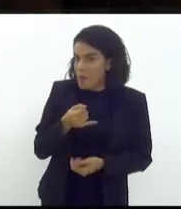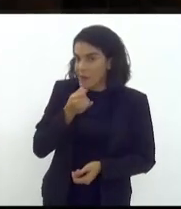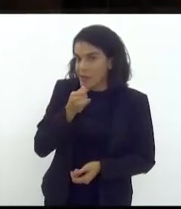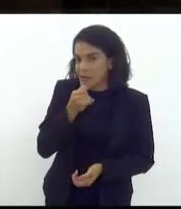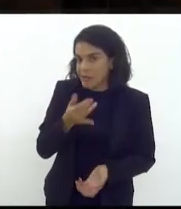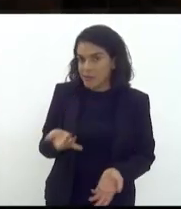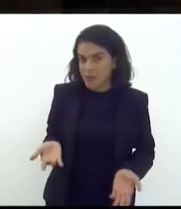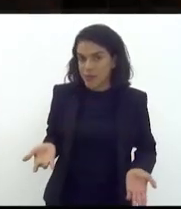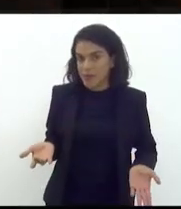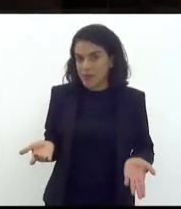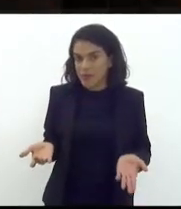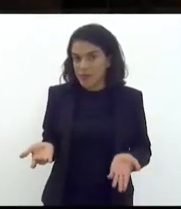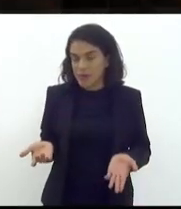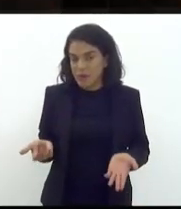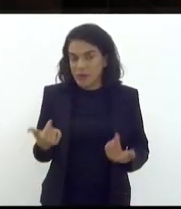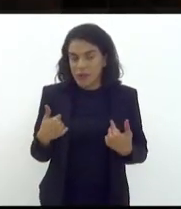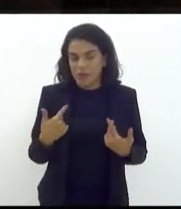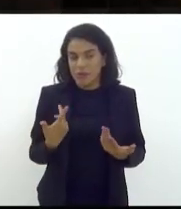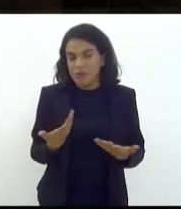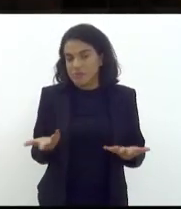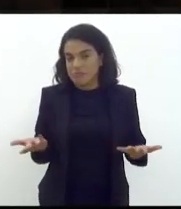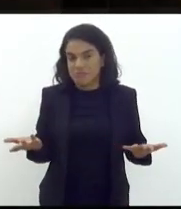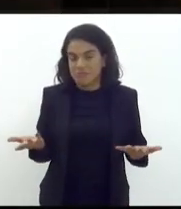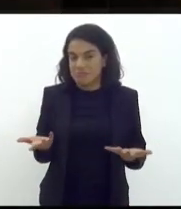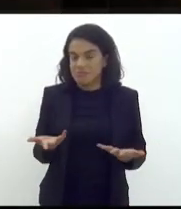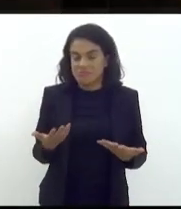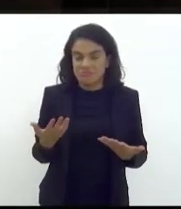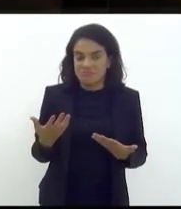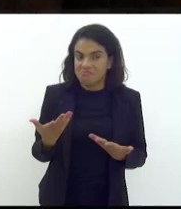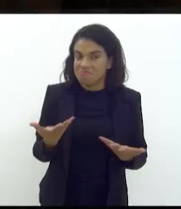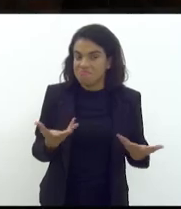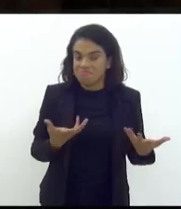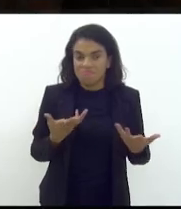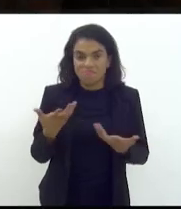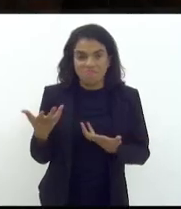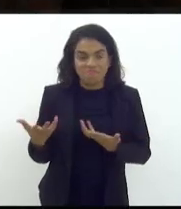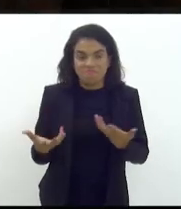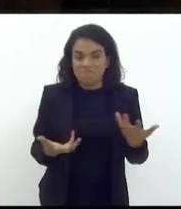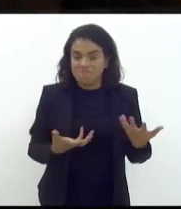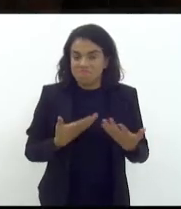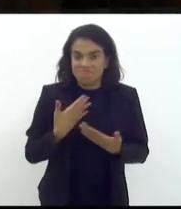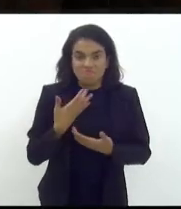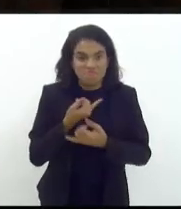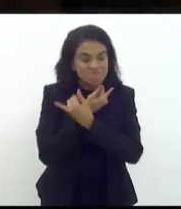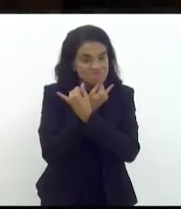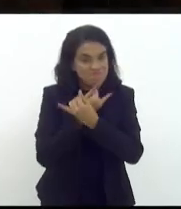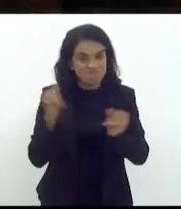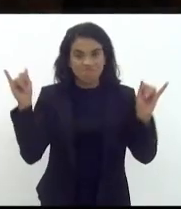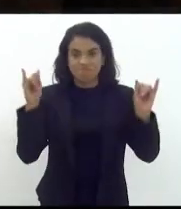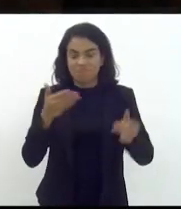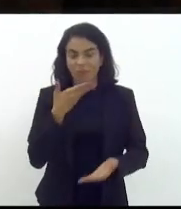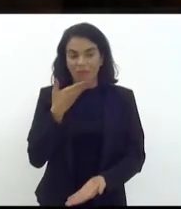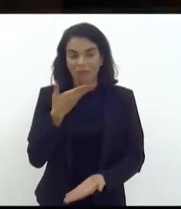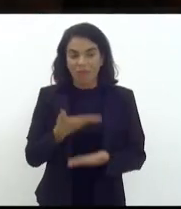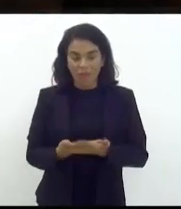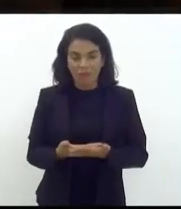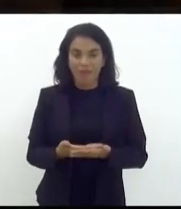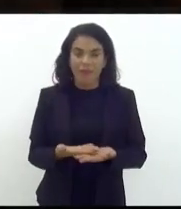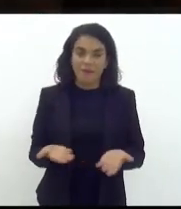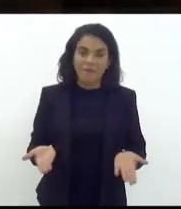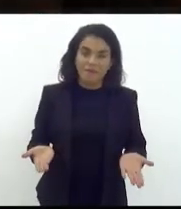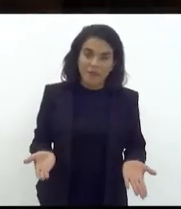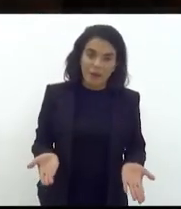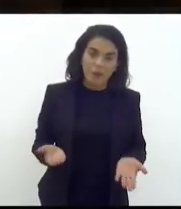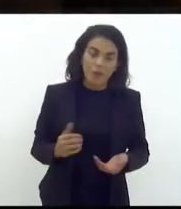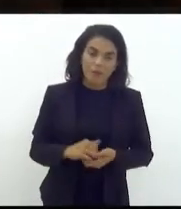exemplo ficaria extremamente surpreso Então esse